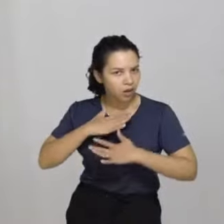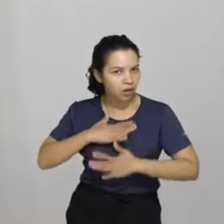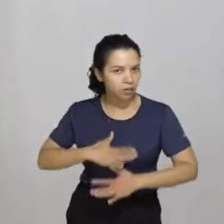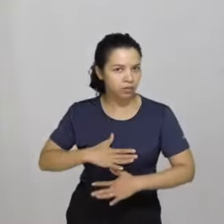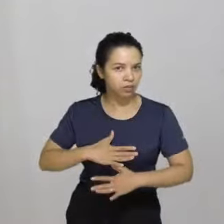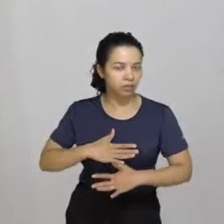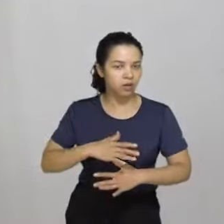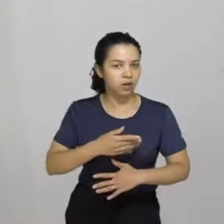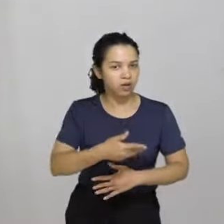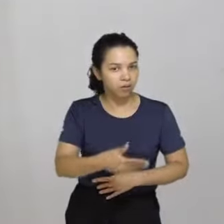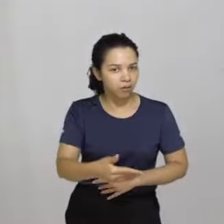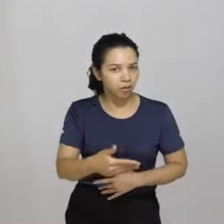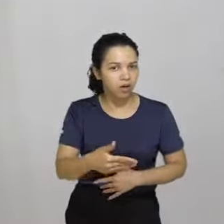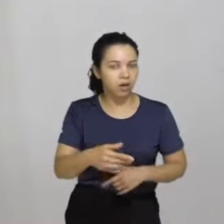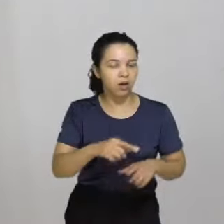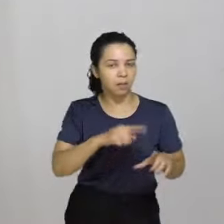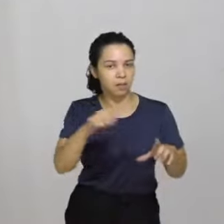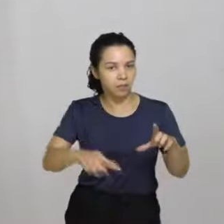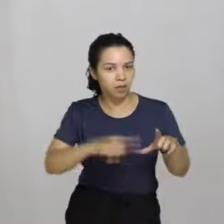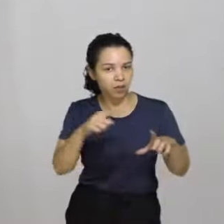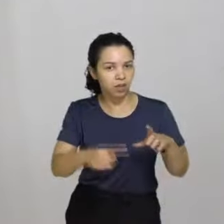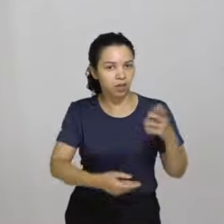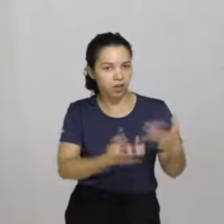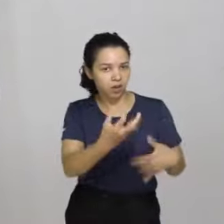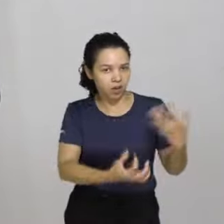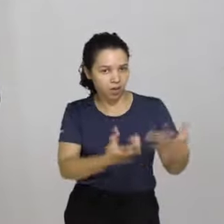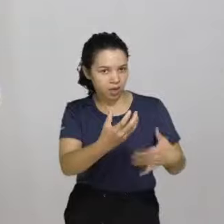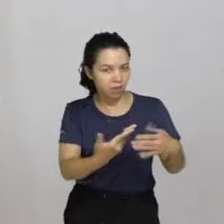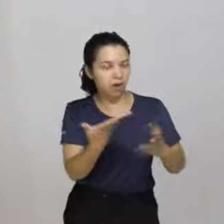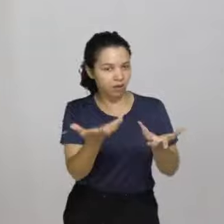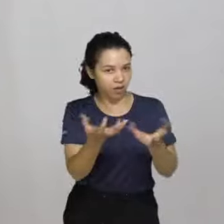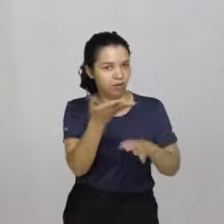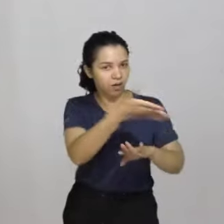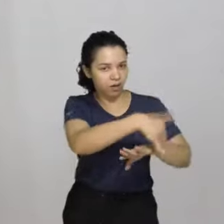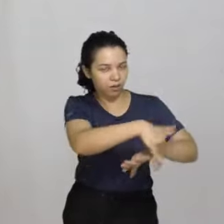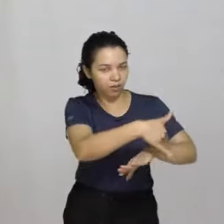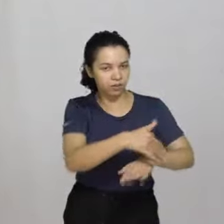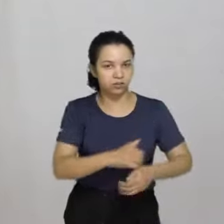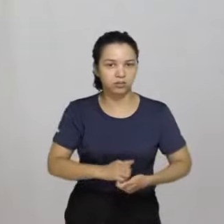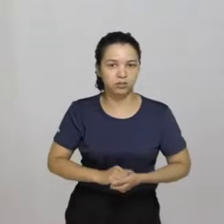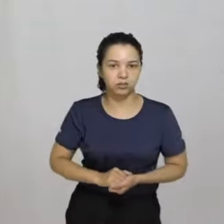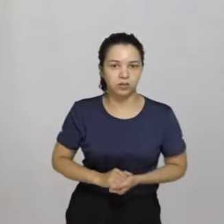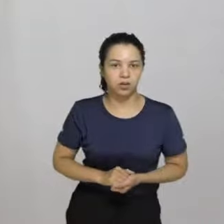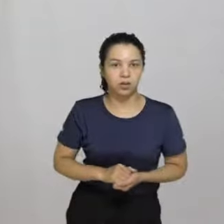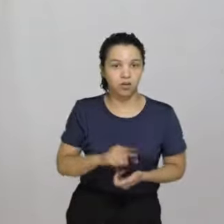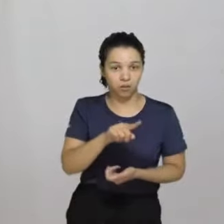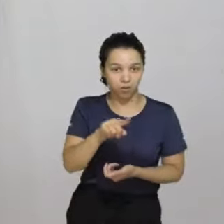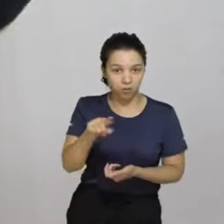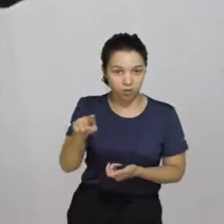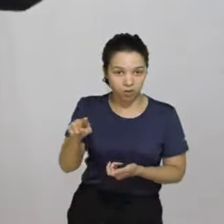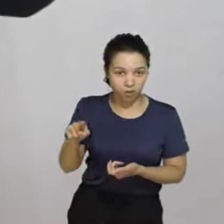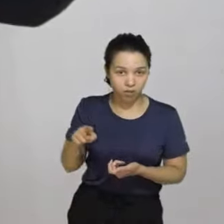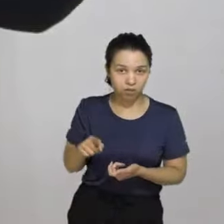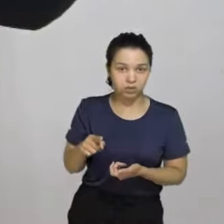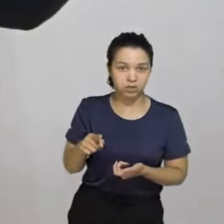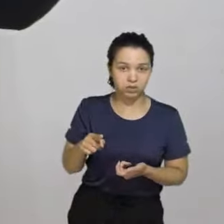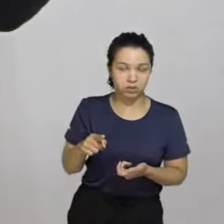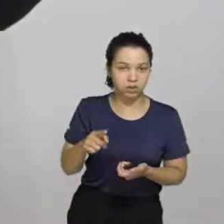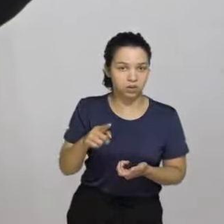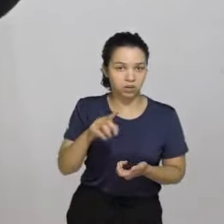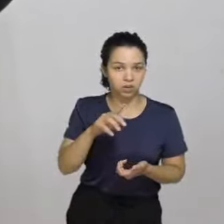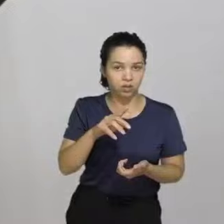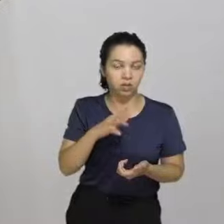rua. Acredito que muitos de vocês que aqui estão não conhece a tabela e o projeto